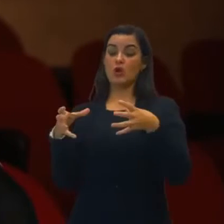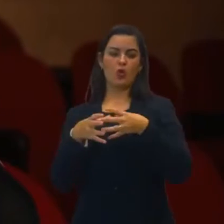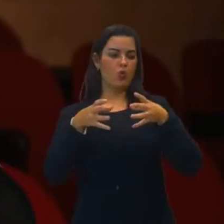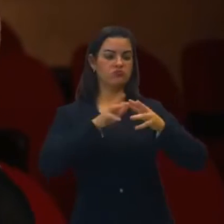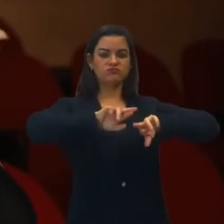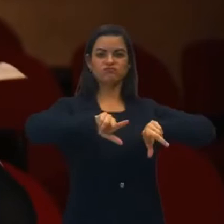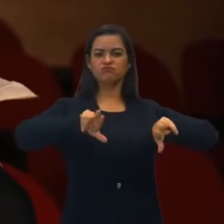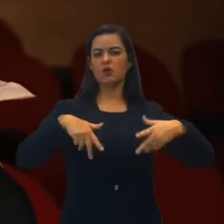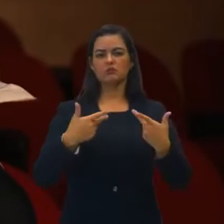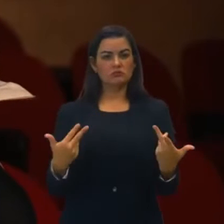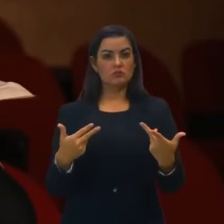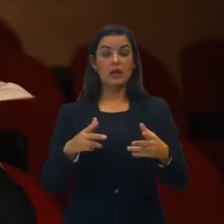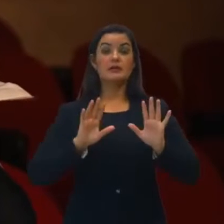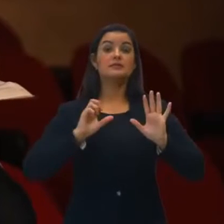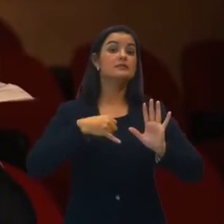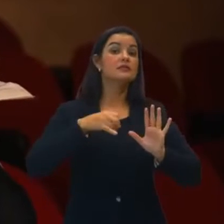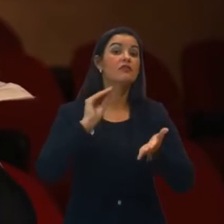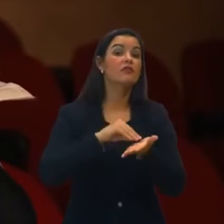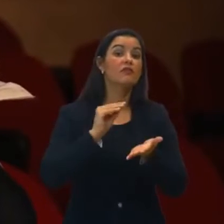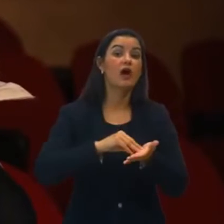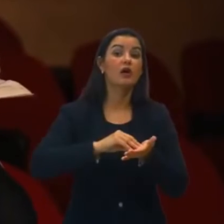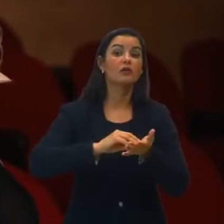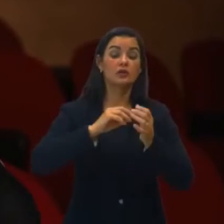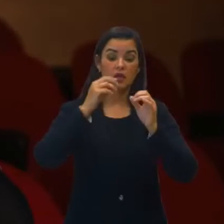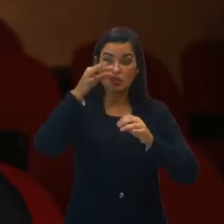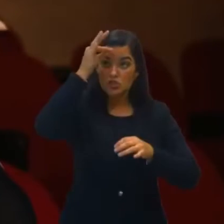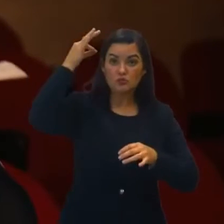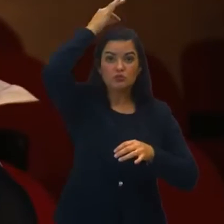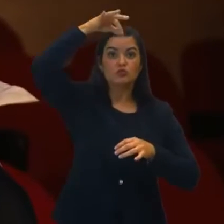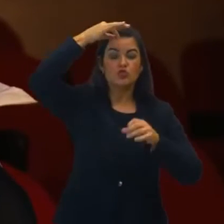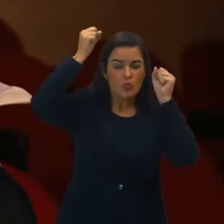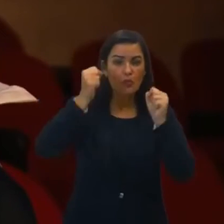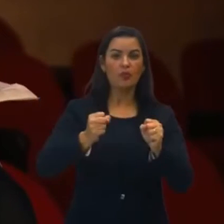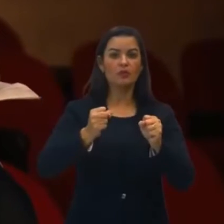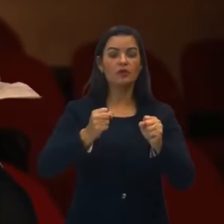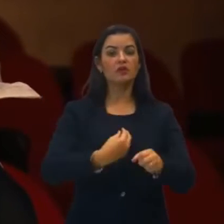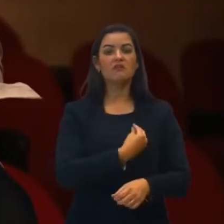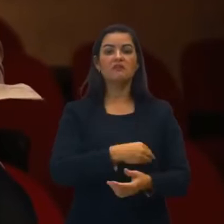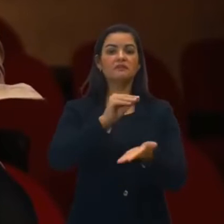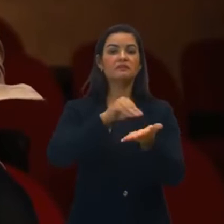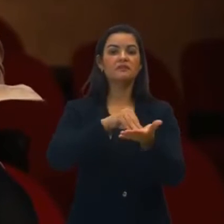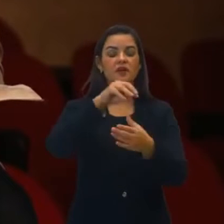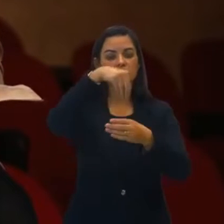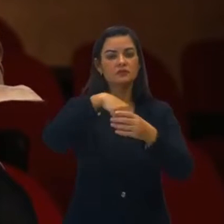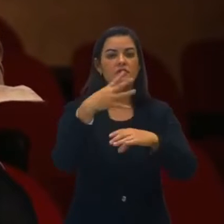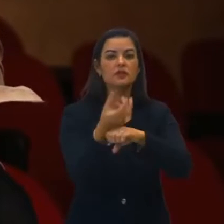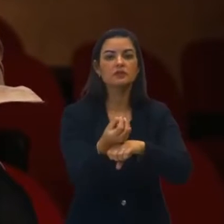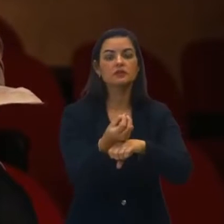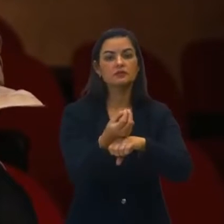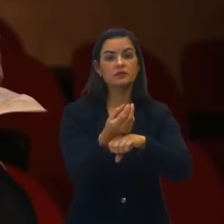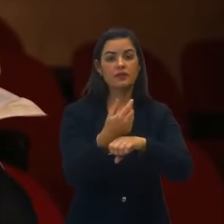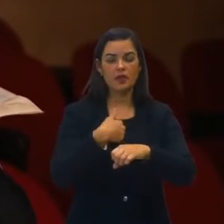se não tiver o poder do Espírito Santo, não tem vida na igreja. Eu preciso concordar com Charles Haddon Spurgeon quando ele